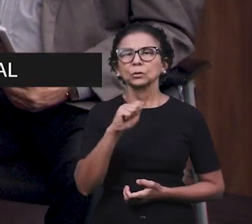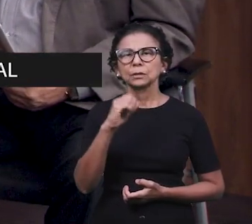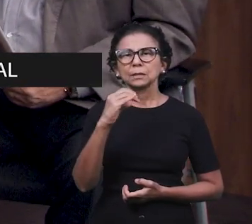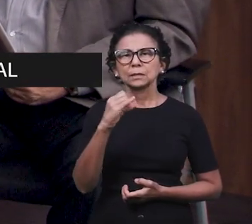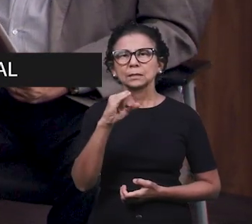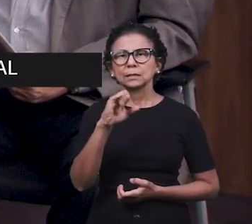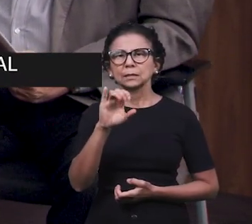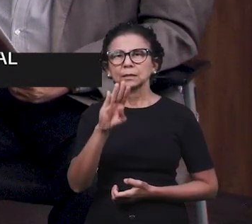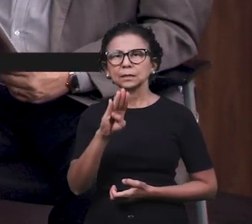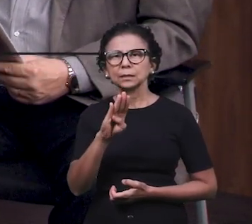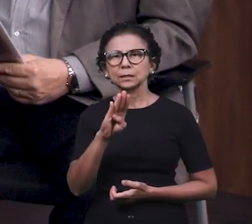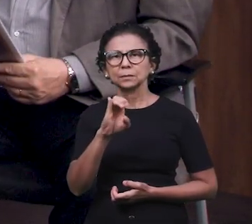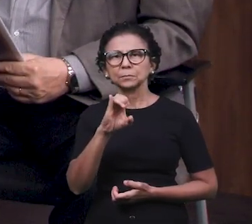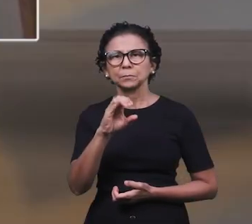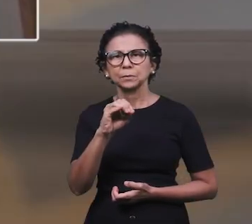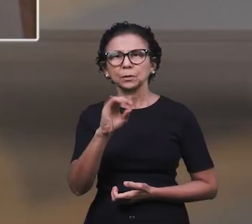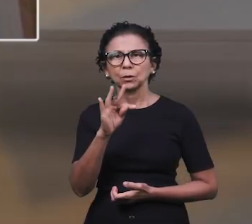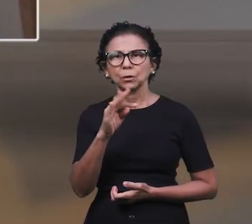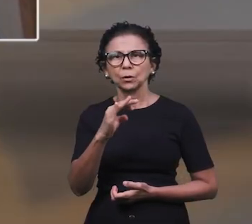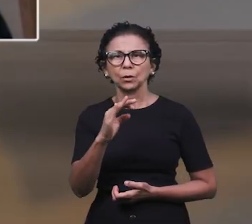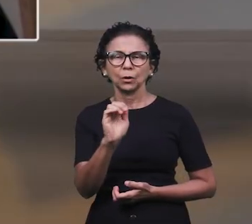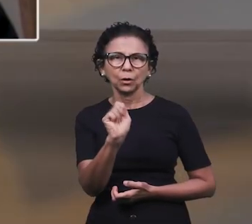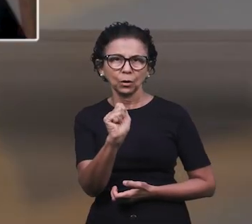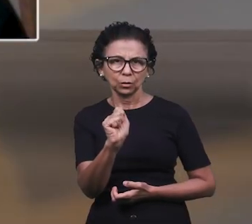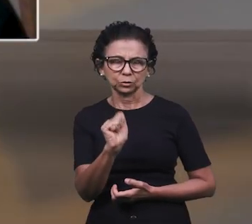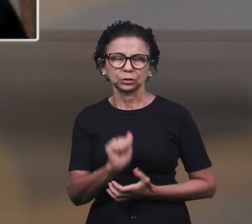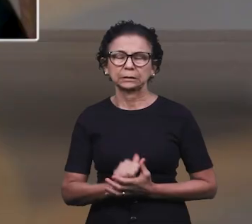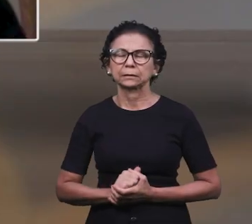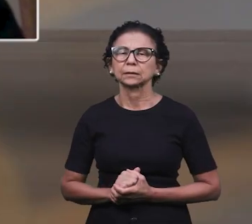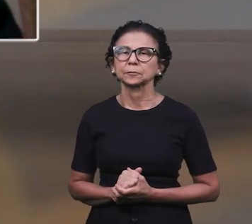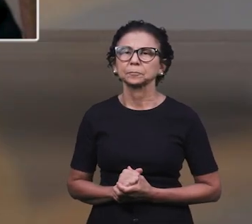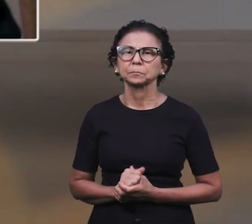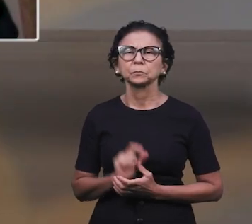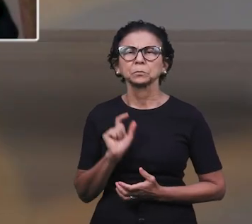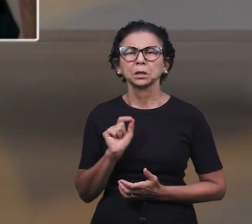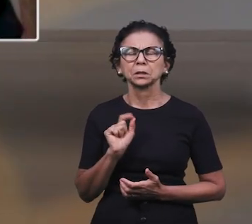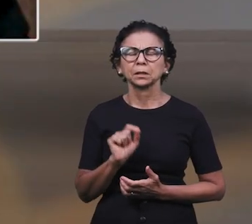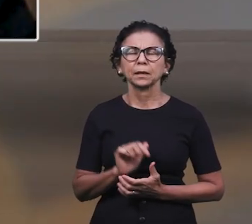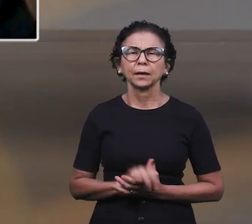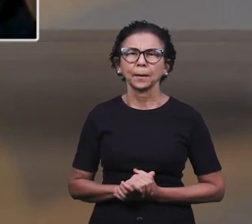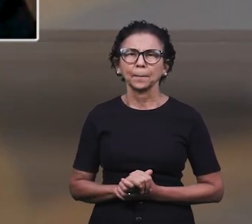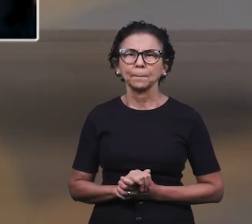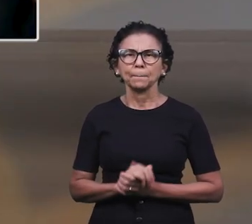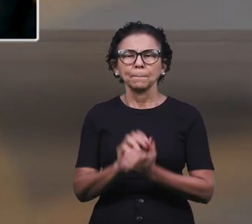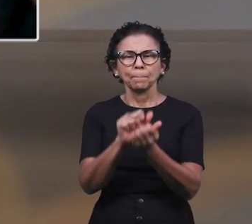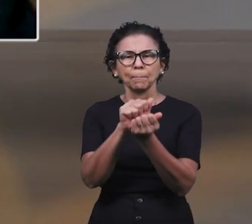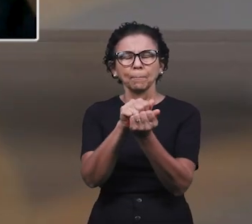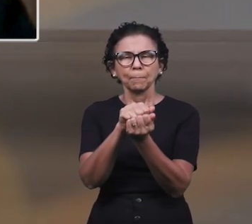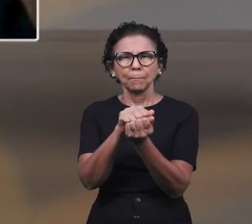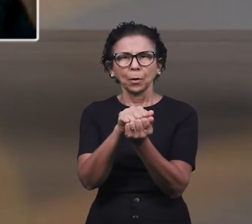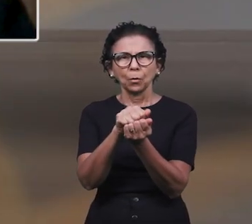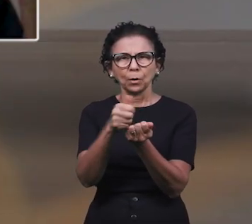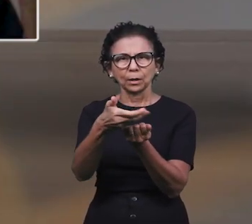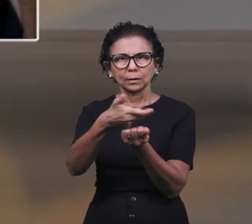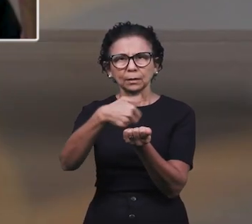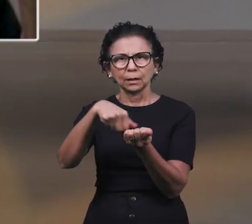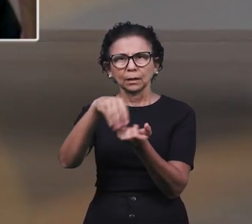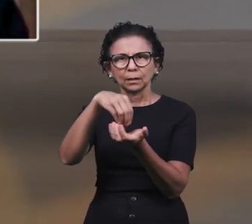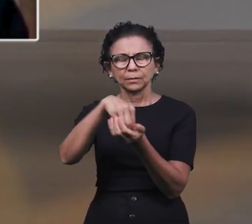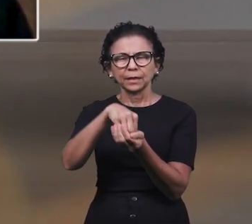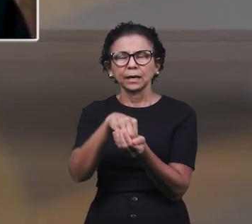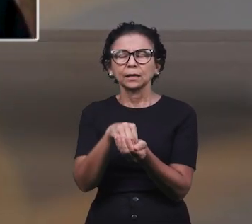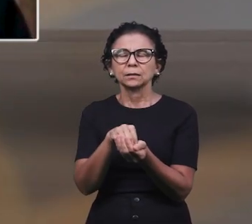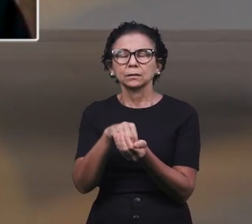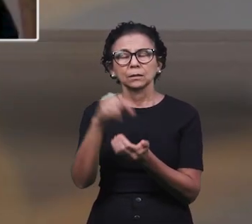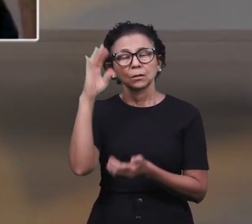É exatamente isto que envolve a odontologia simbiótica. Na boca, as bactérias